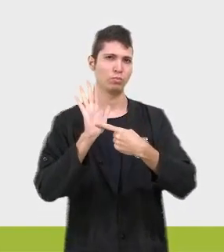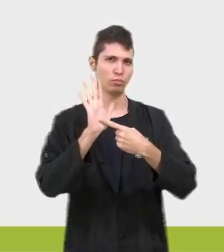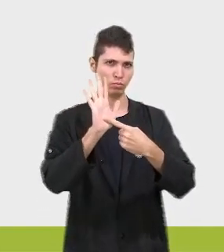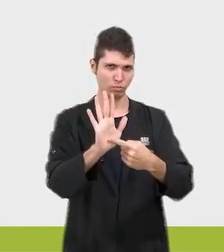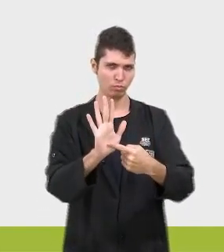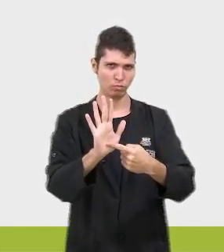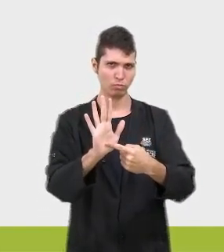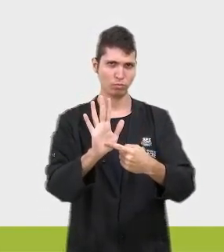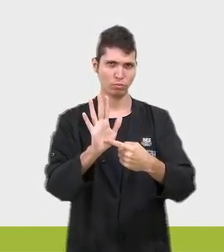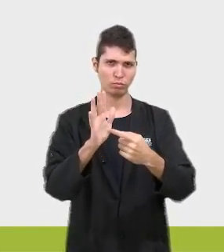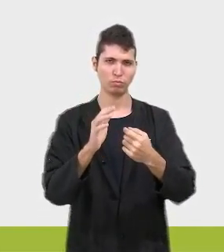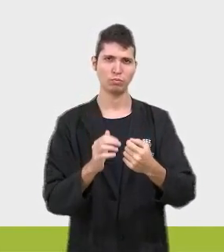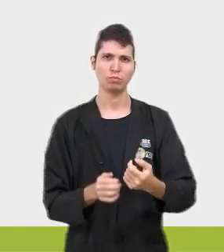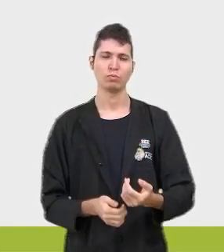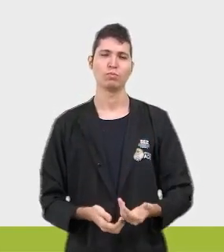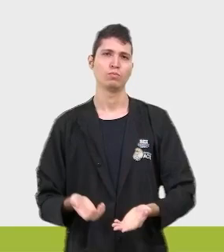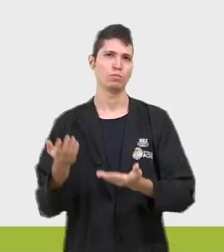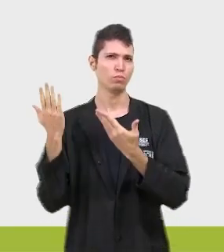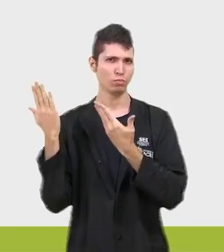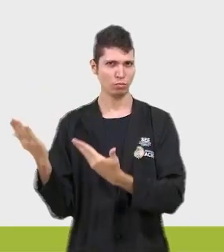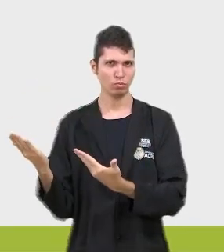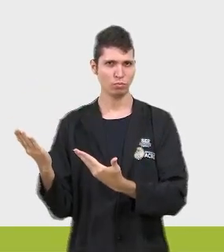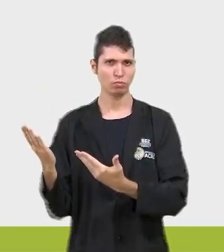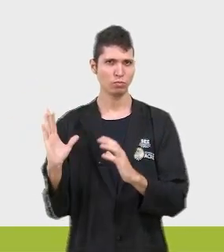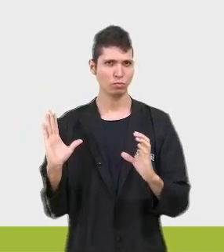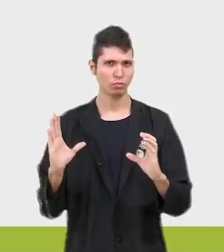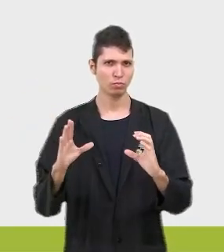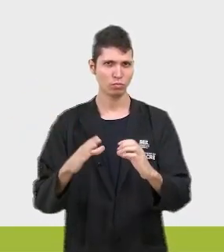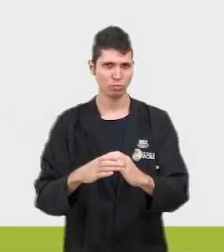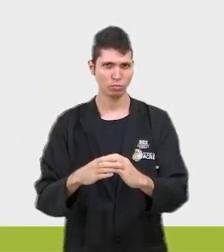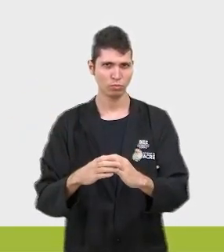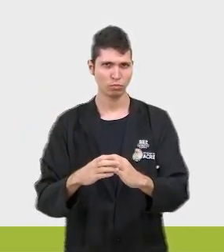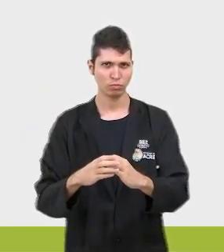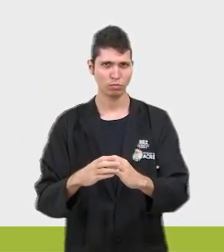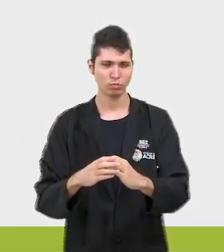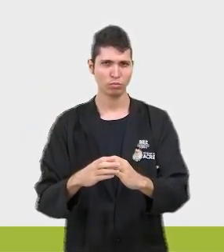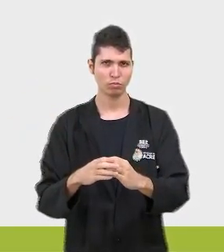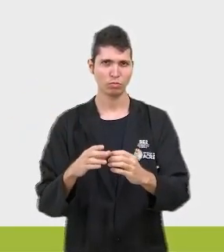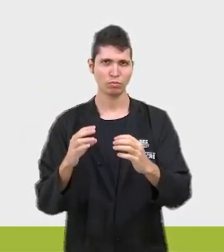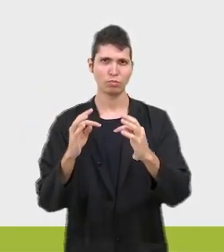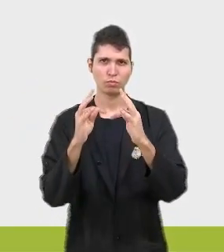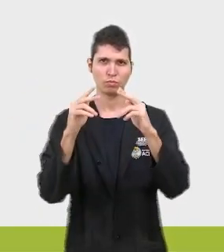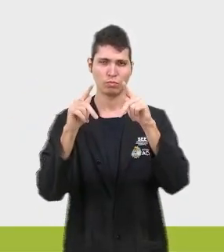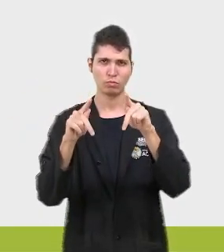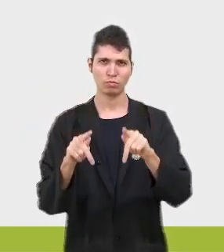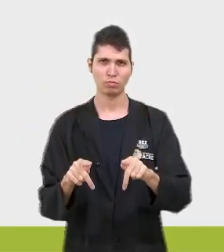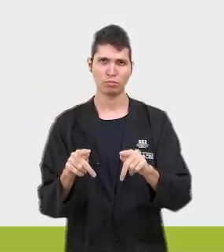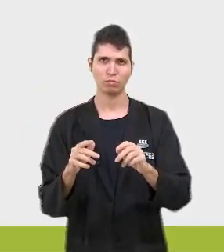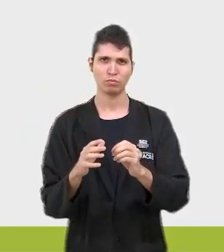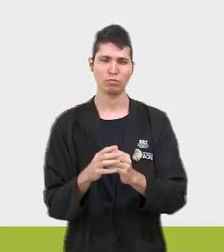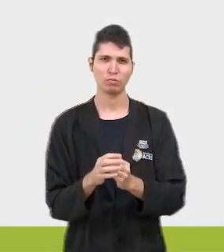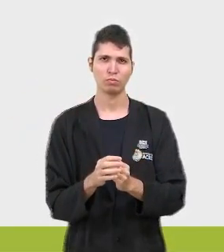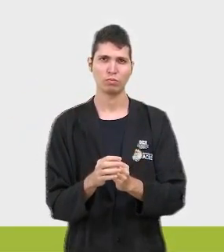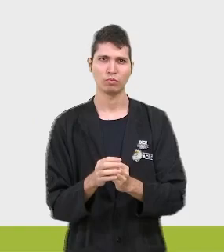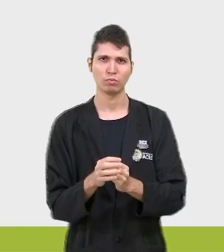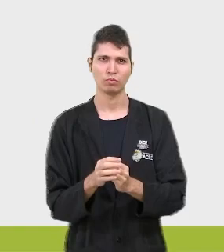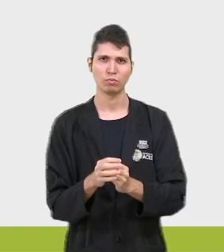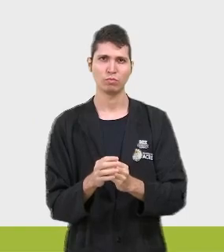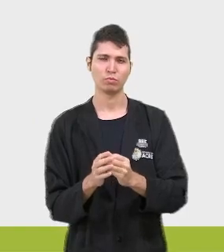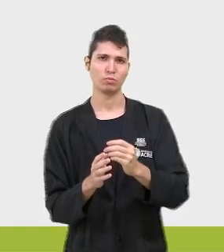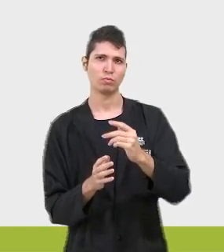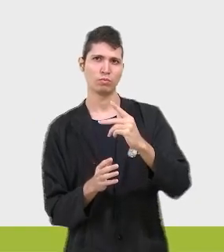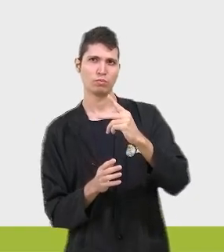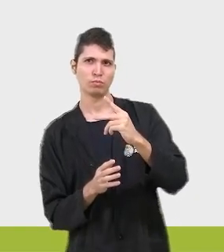aqui representado na imagem o grupo 2 da tabela periódica, contendo os elementos